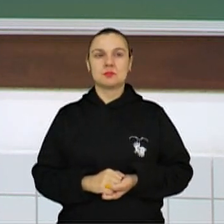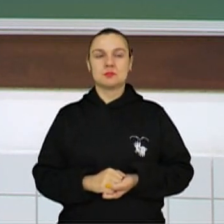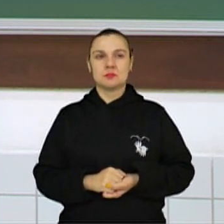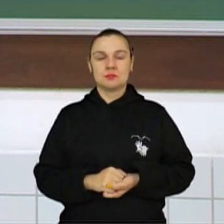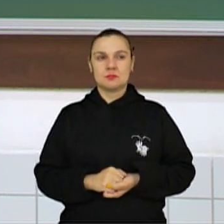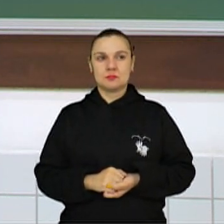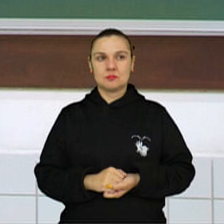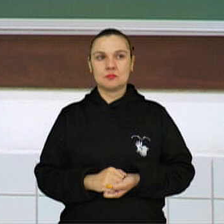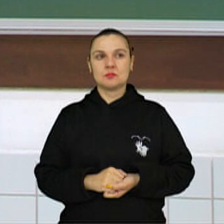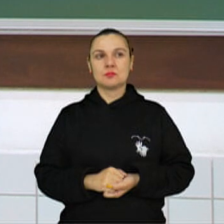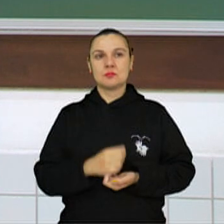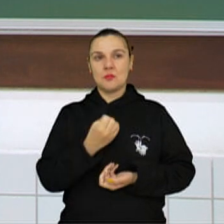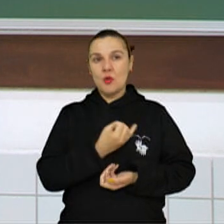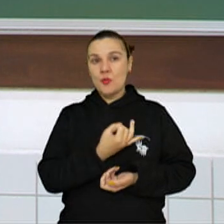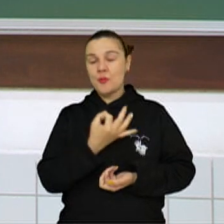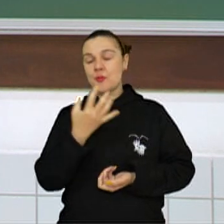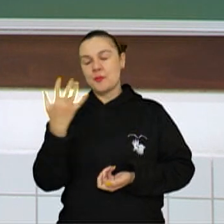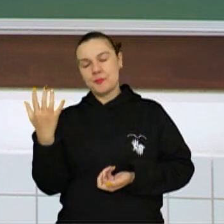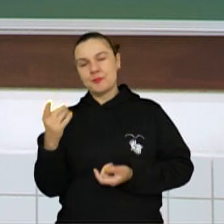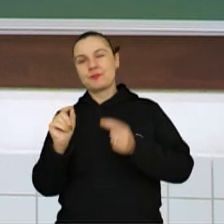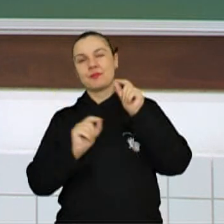a gente trouxe aqui outros